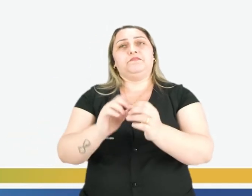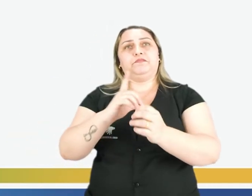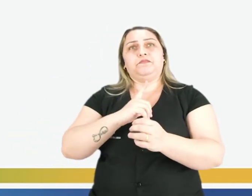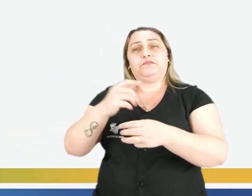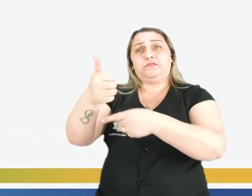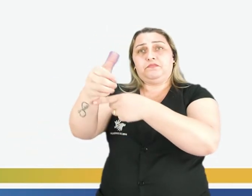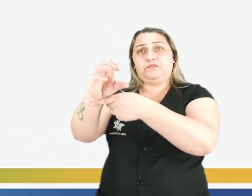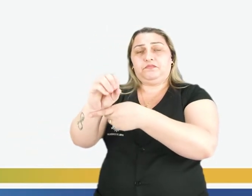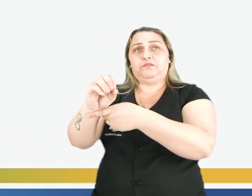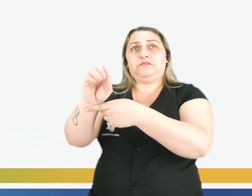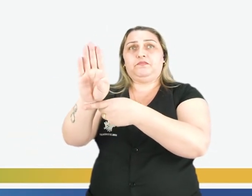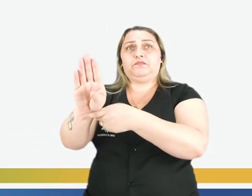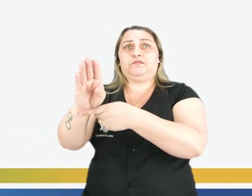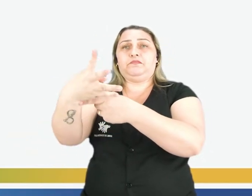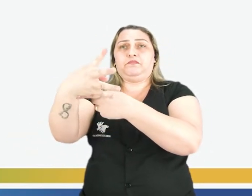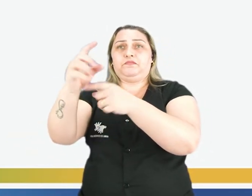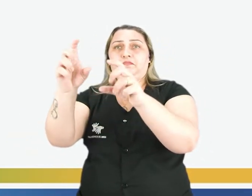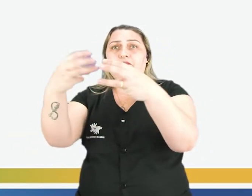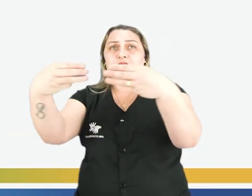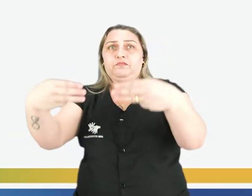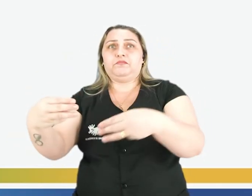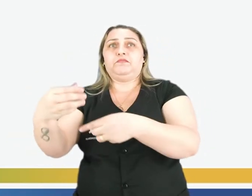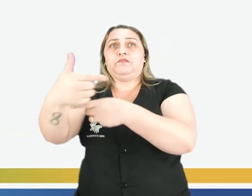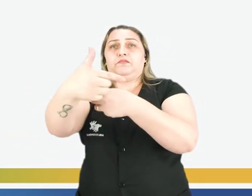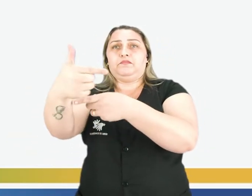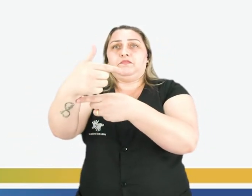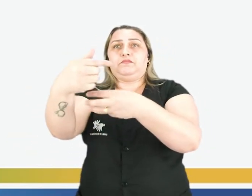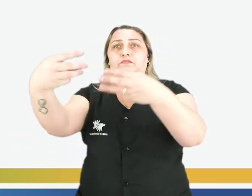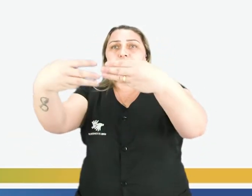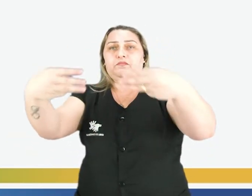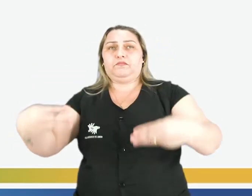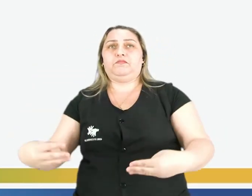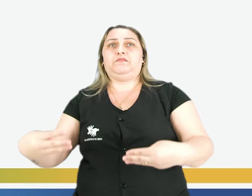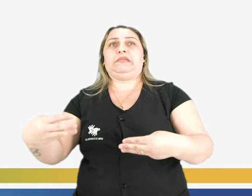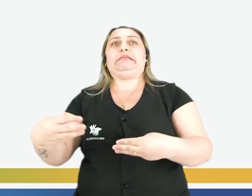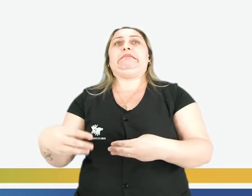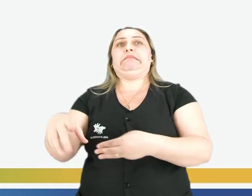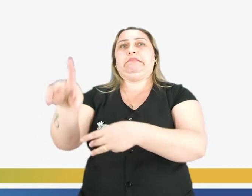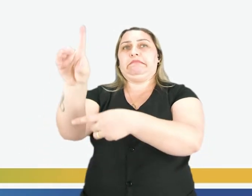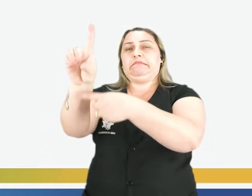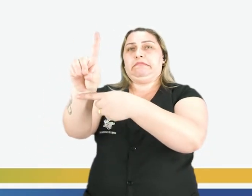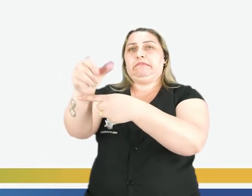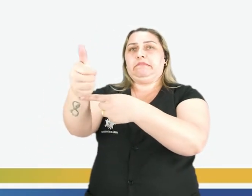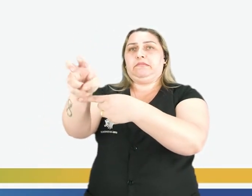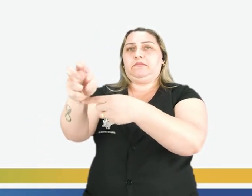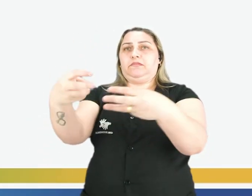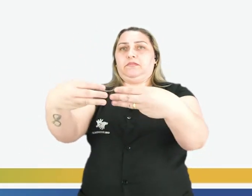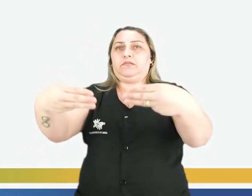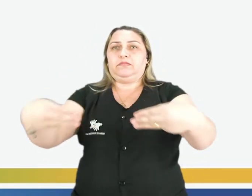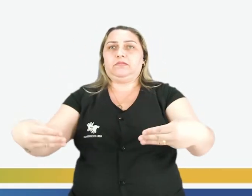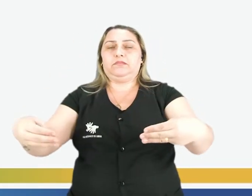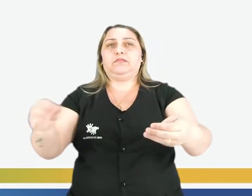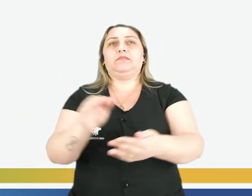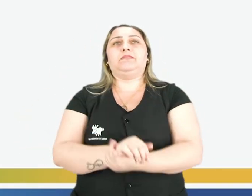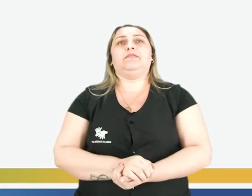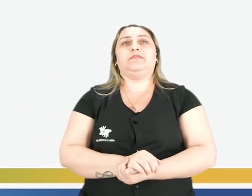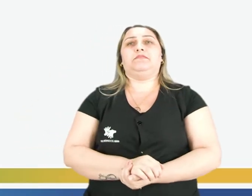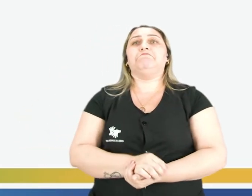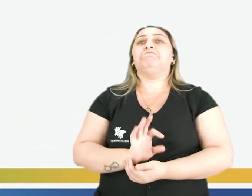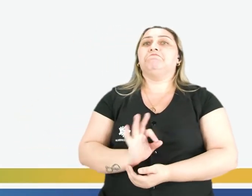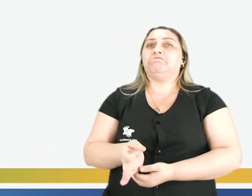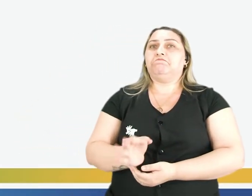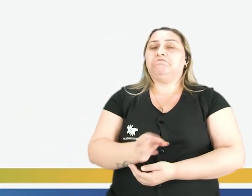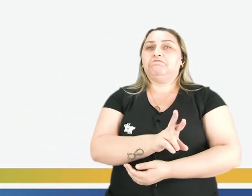10 versos? 4 versos? 22 versos? Eita! Ou 15 versos?